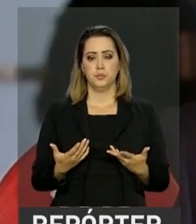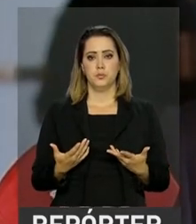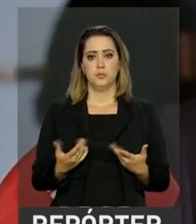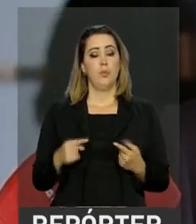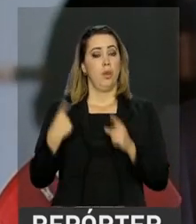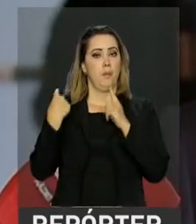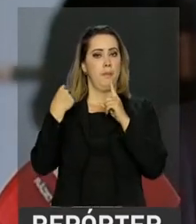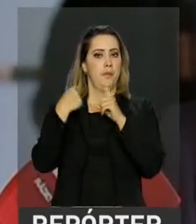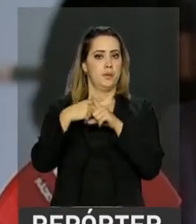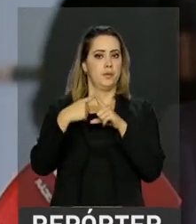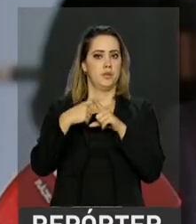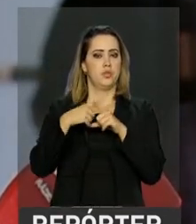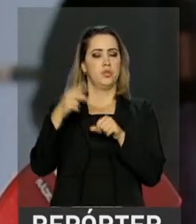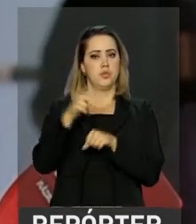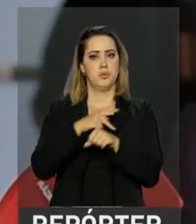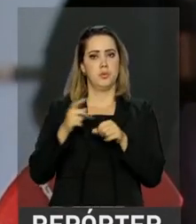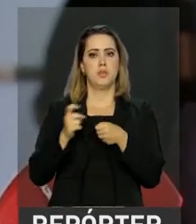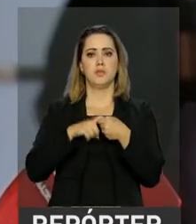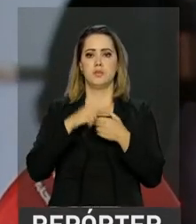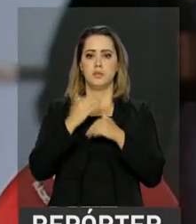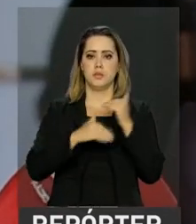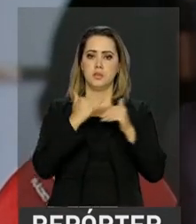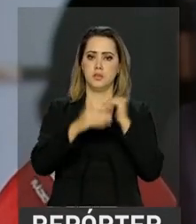positivo para o país voltar a crescer, criar